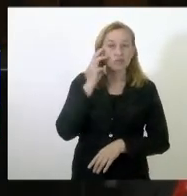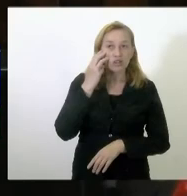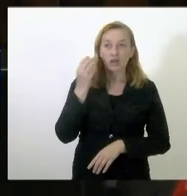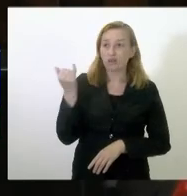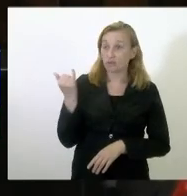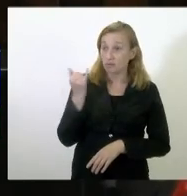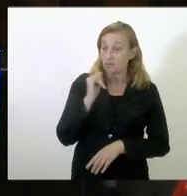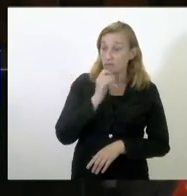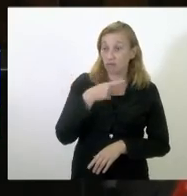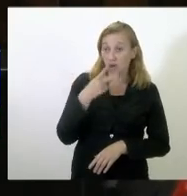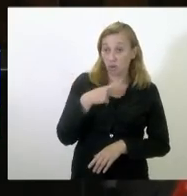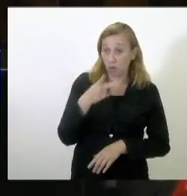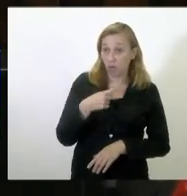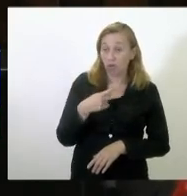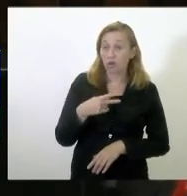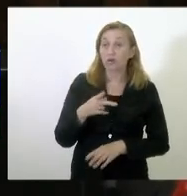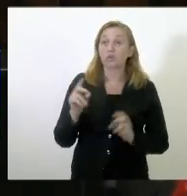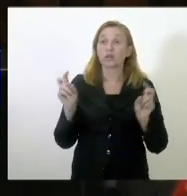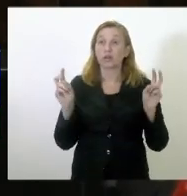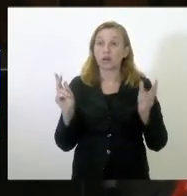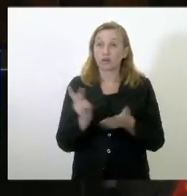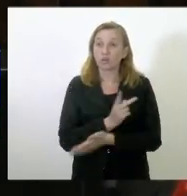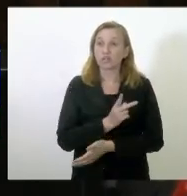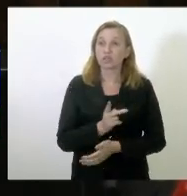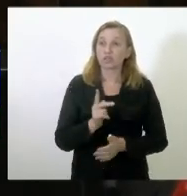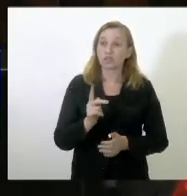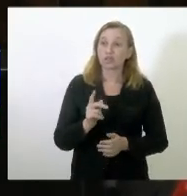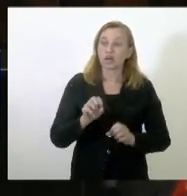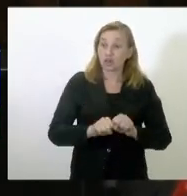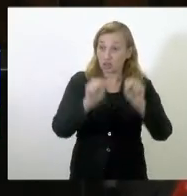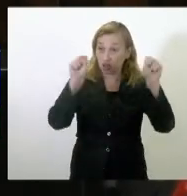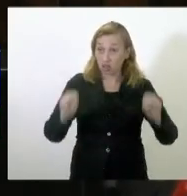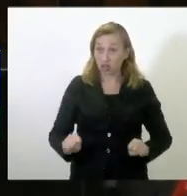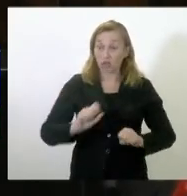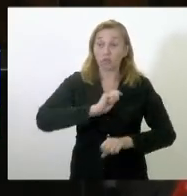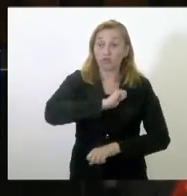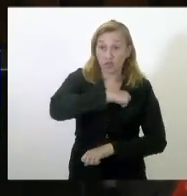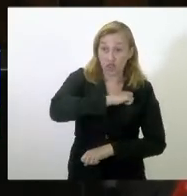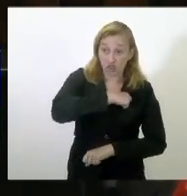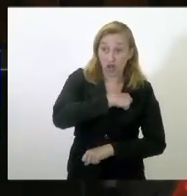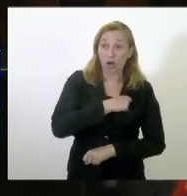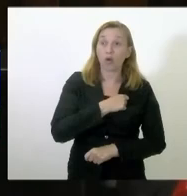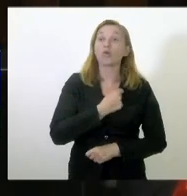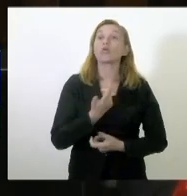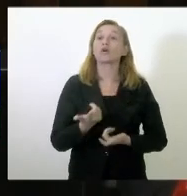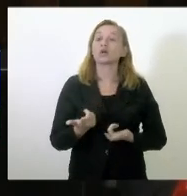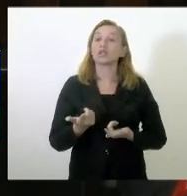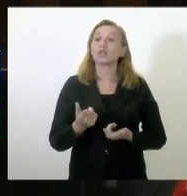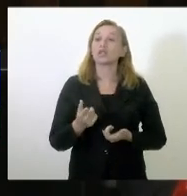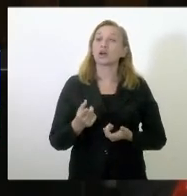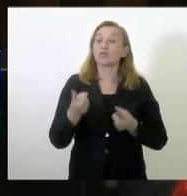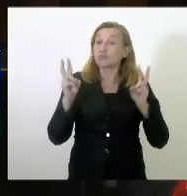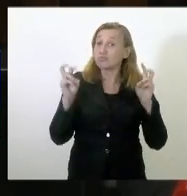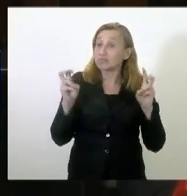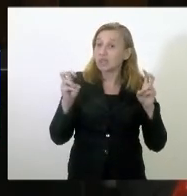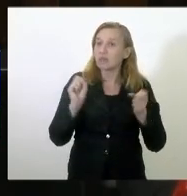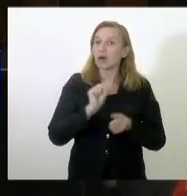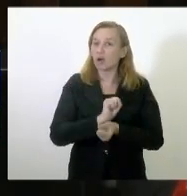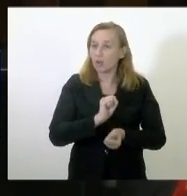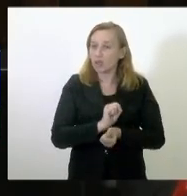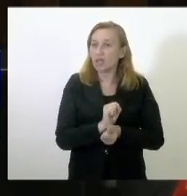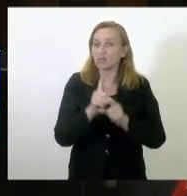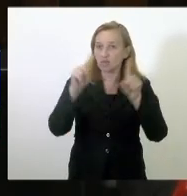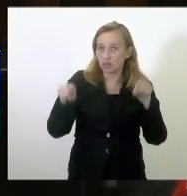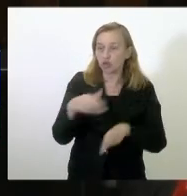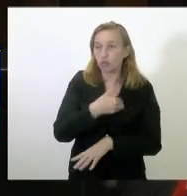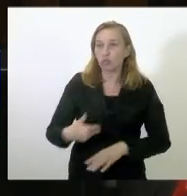as implicações no que se refere ao regime de recuperação, que é um tema tão debatido e tão esperado, tão aguardado pelo servidor público